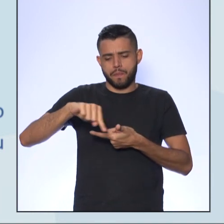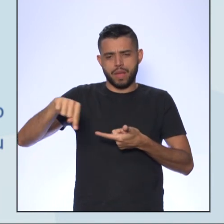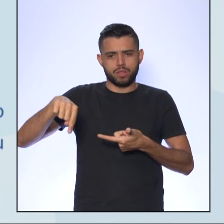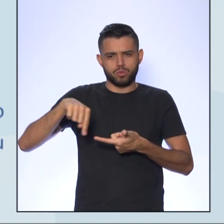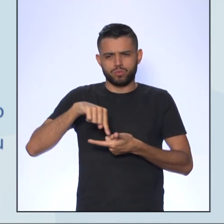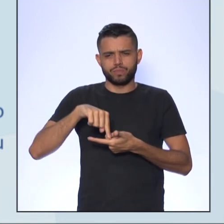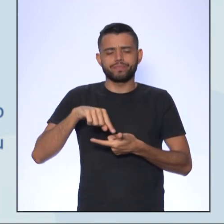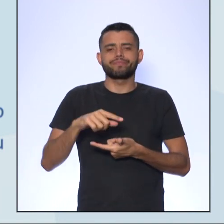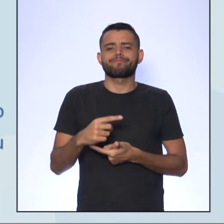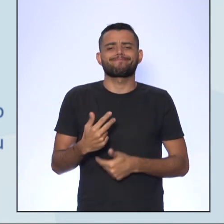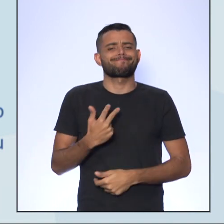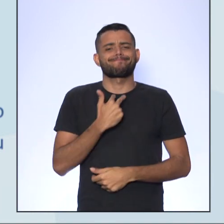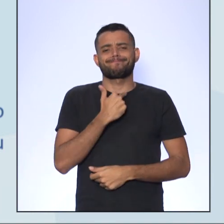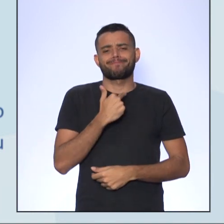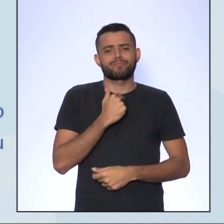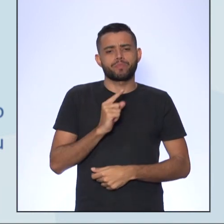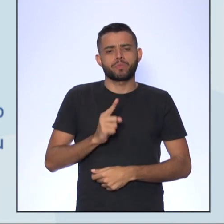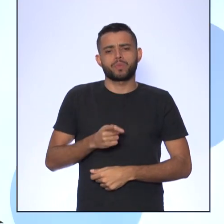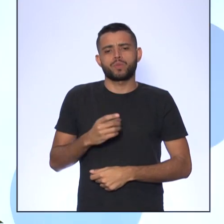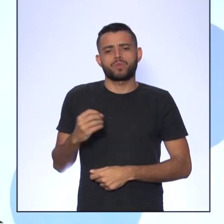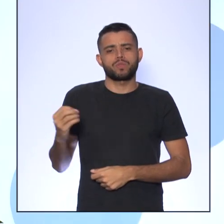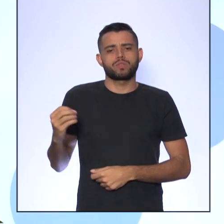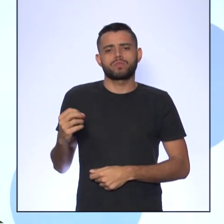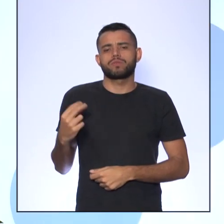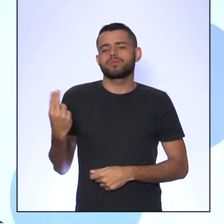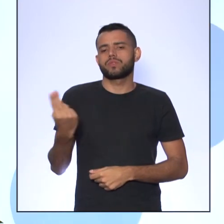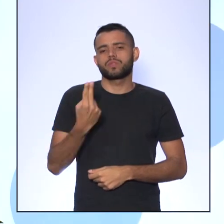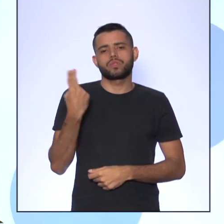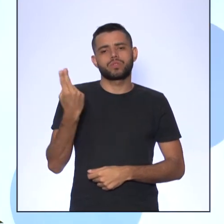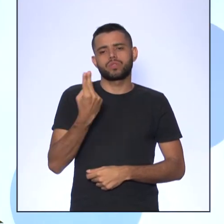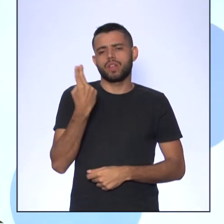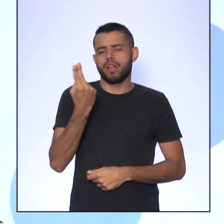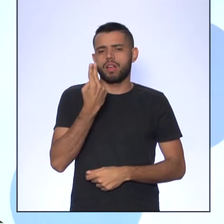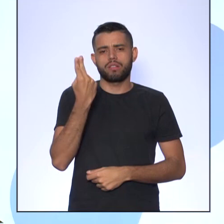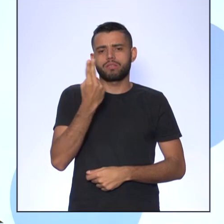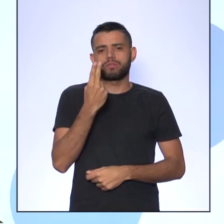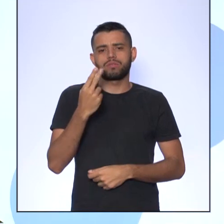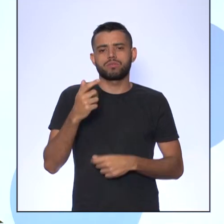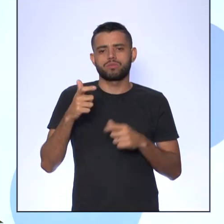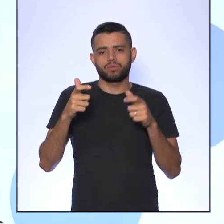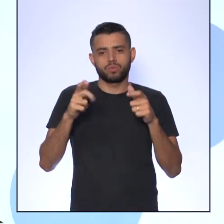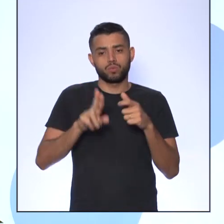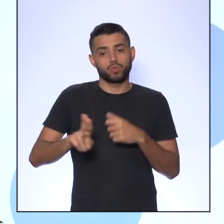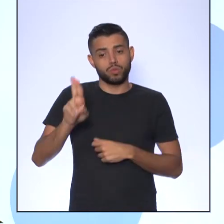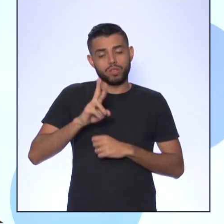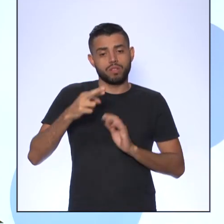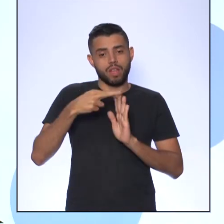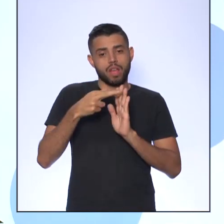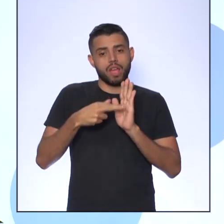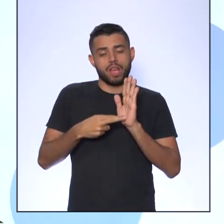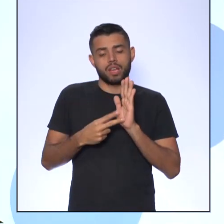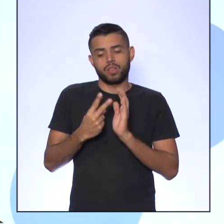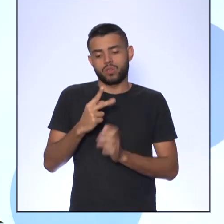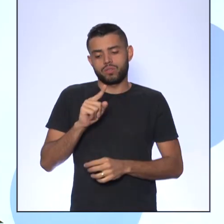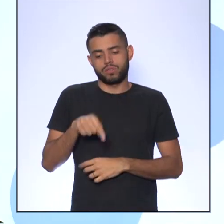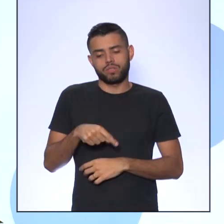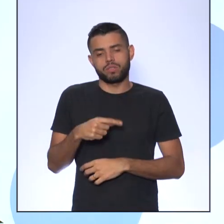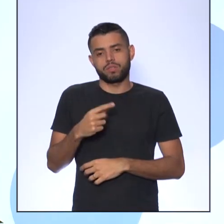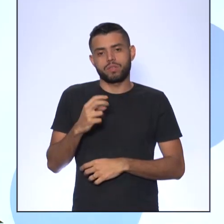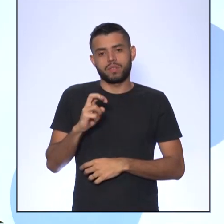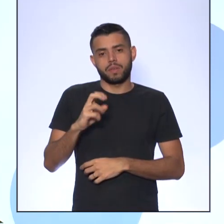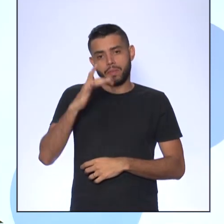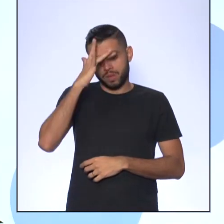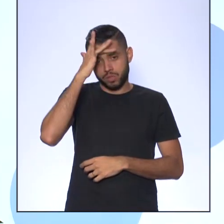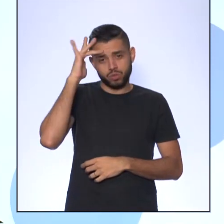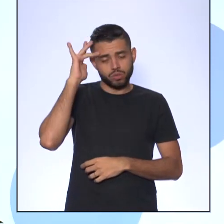suficiente, né? 1.200 pessoas não caberiam nessa questão usando essa regra de 2,5 por pessoa. Mas que nem o